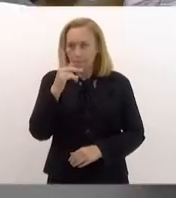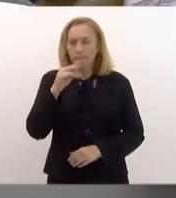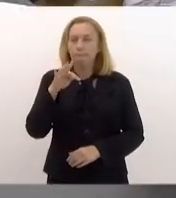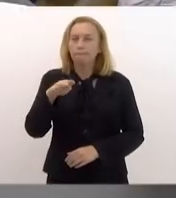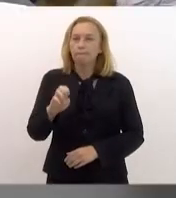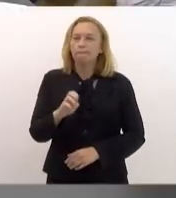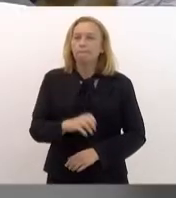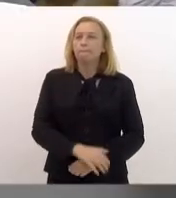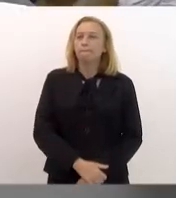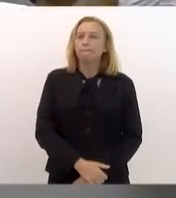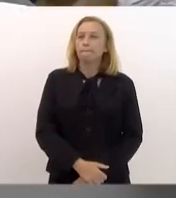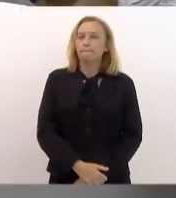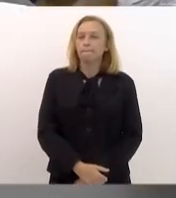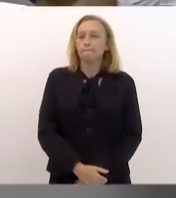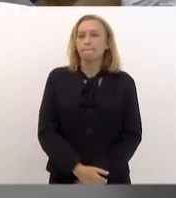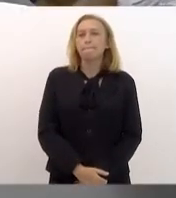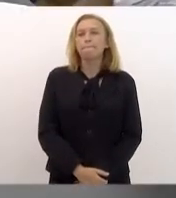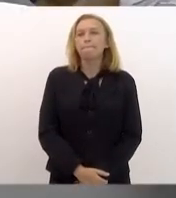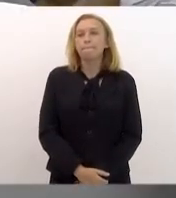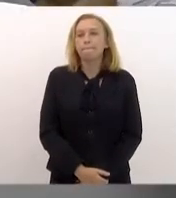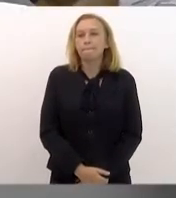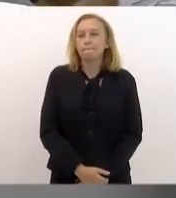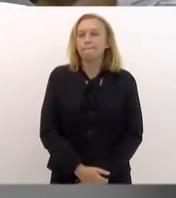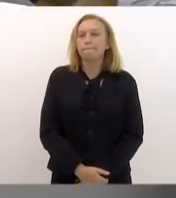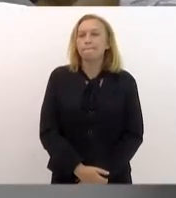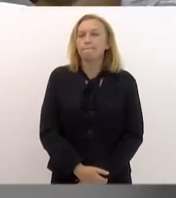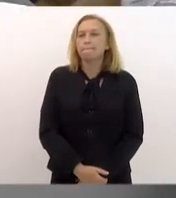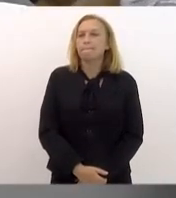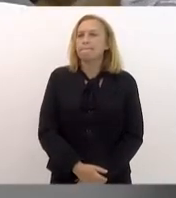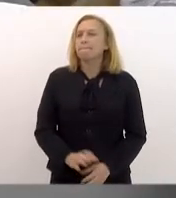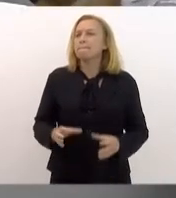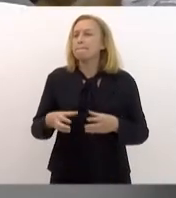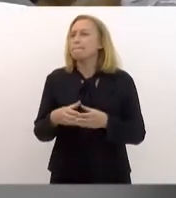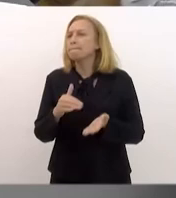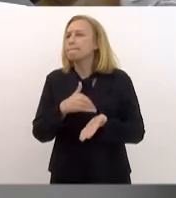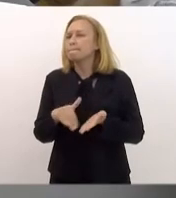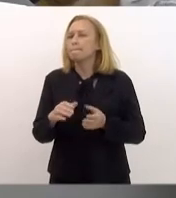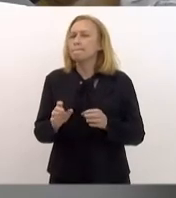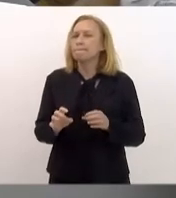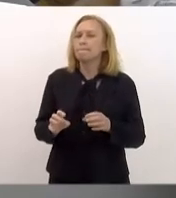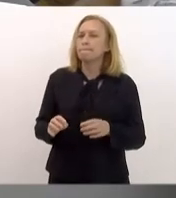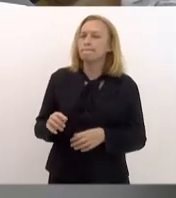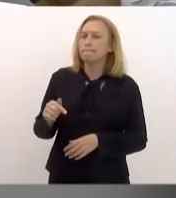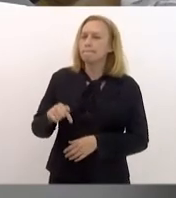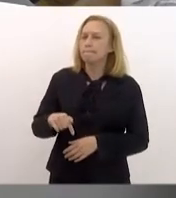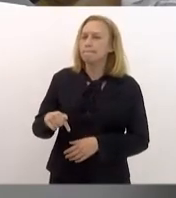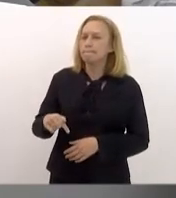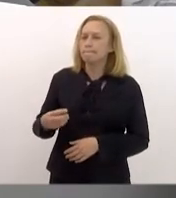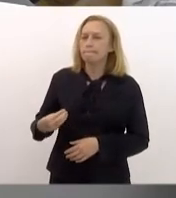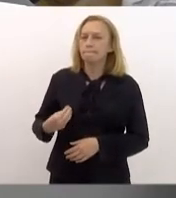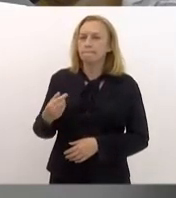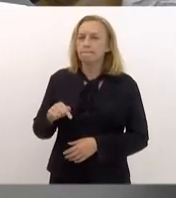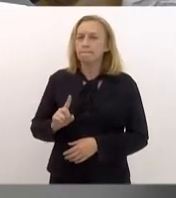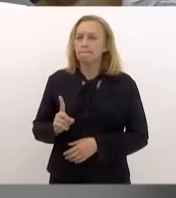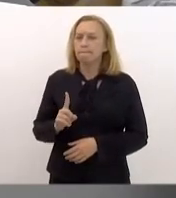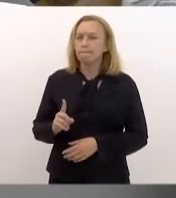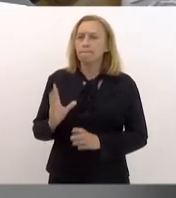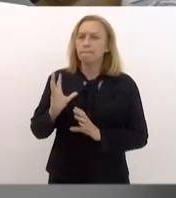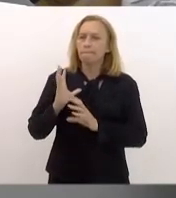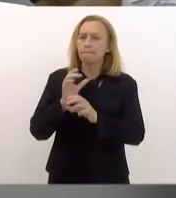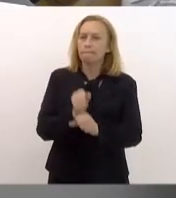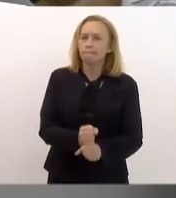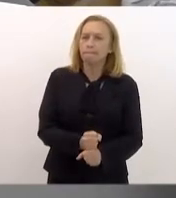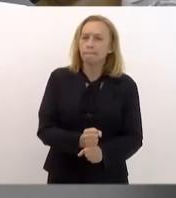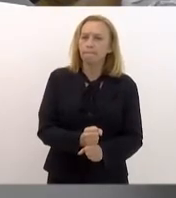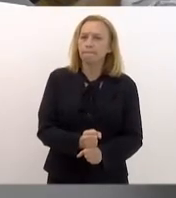queria, pelo visto, a equipe da Secretaria já não está mais conosco, porque recebi um resuminho da resposta que eles iam dar sobre a